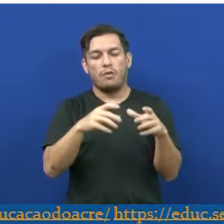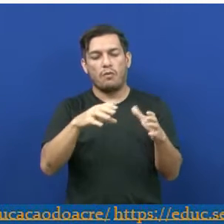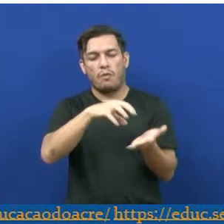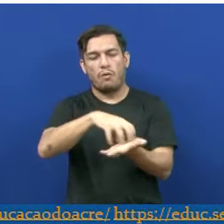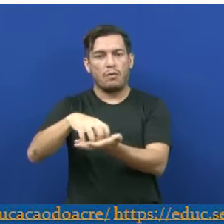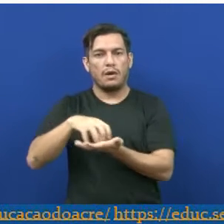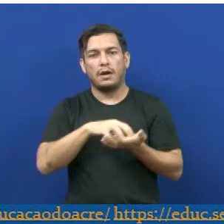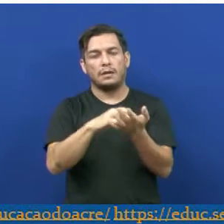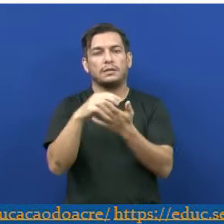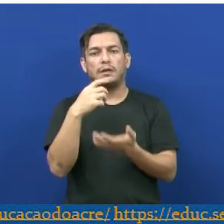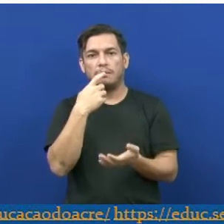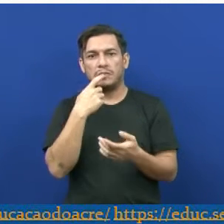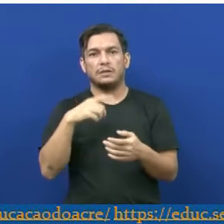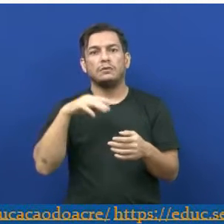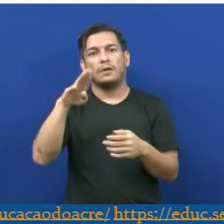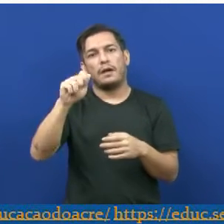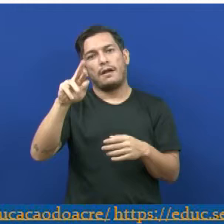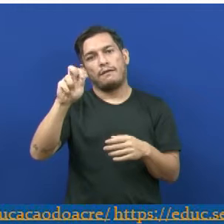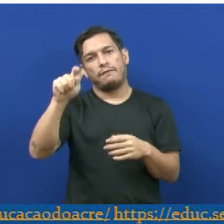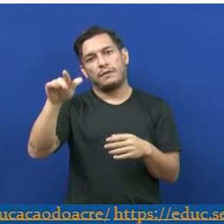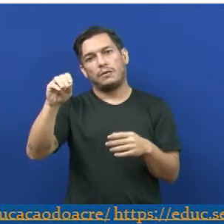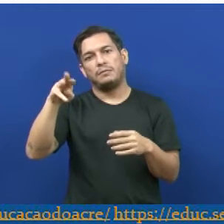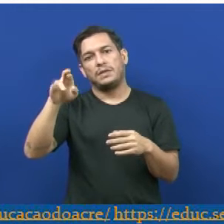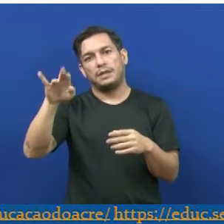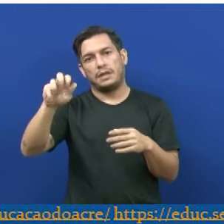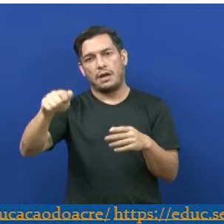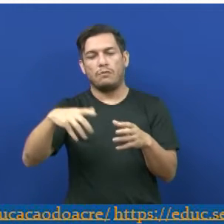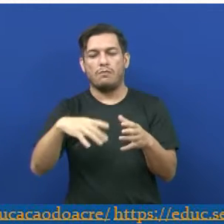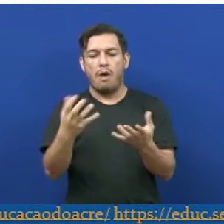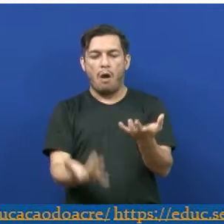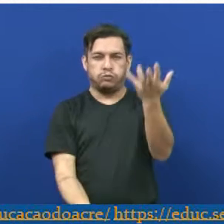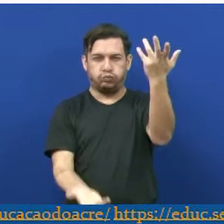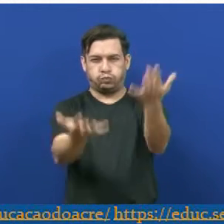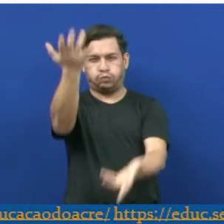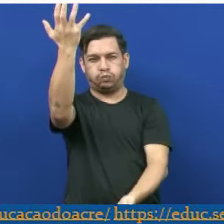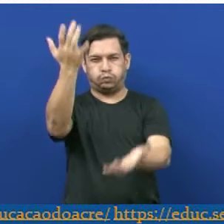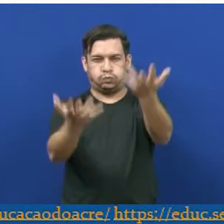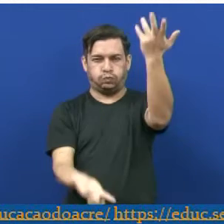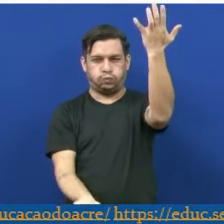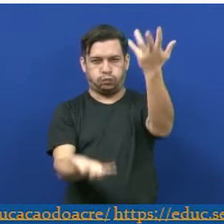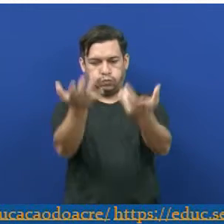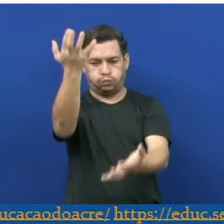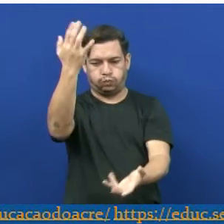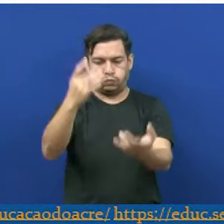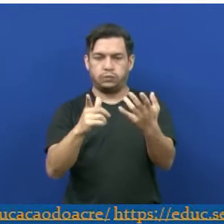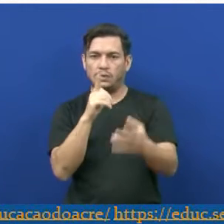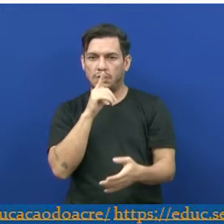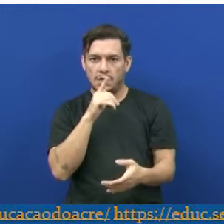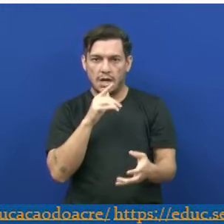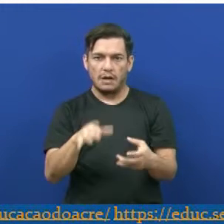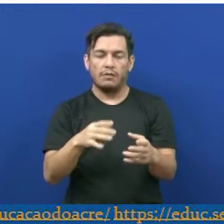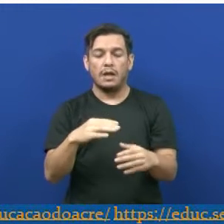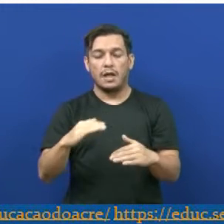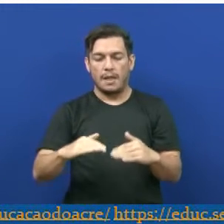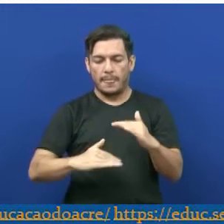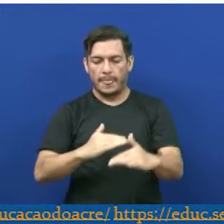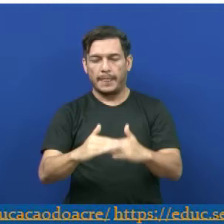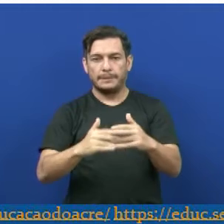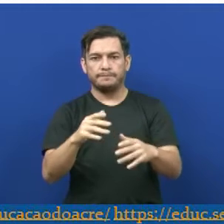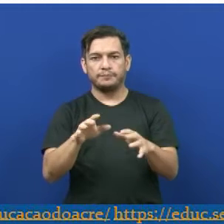mineração do carvão mineral. O carvão mineral abastecia as caldeiras, que ia aquecer e esquentar uma água, e esse processo